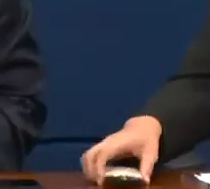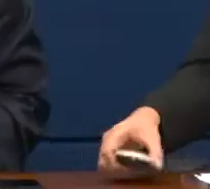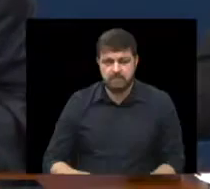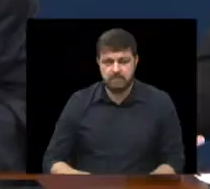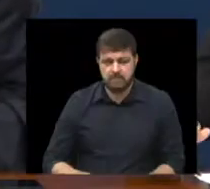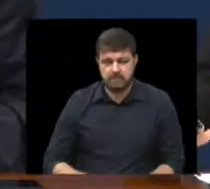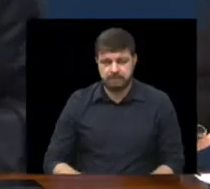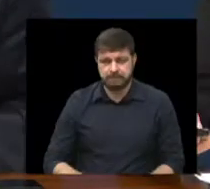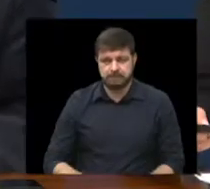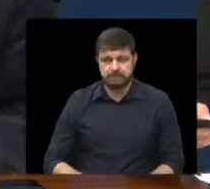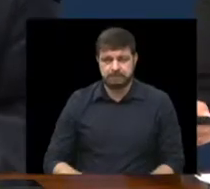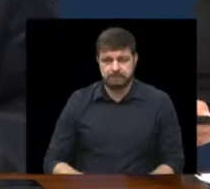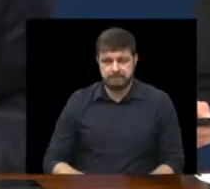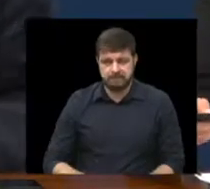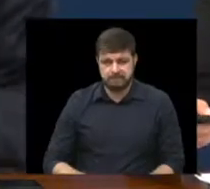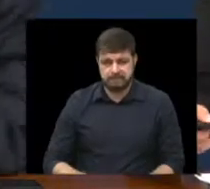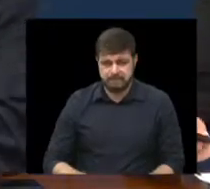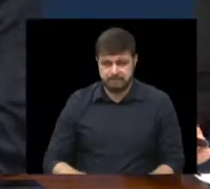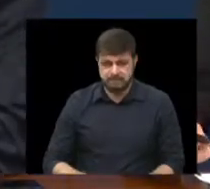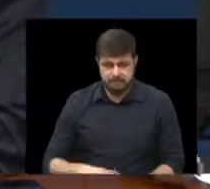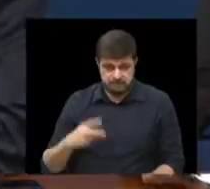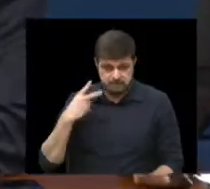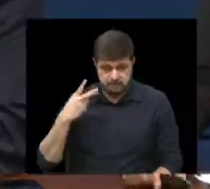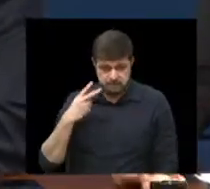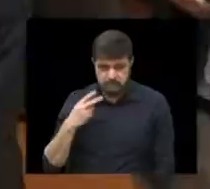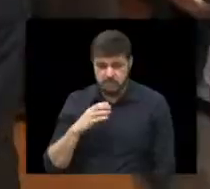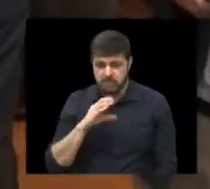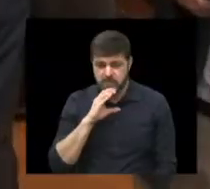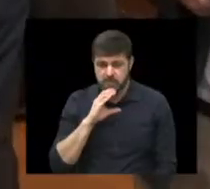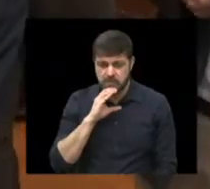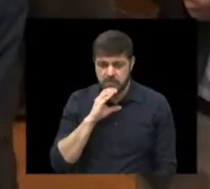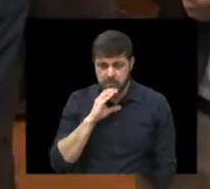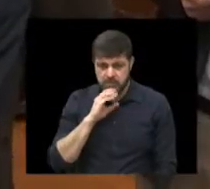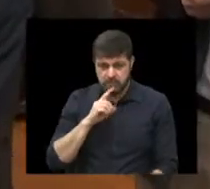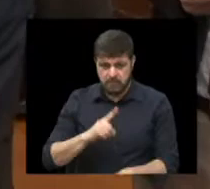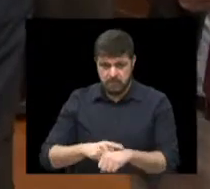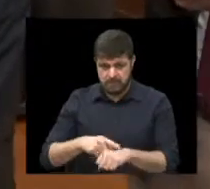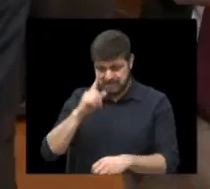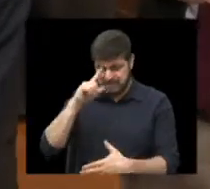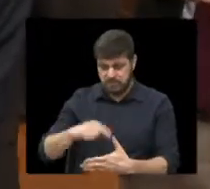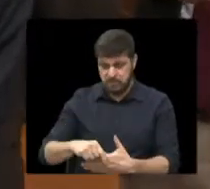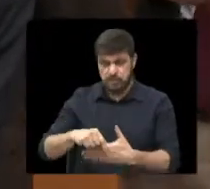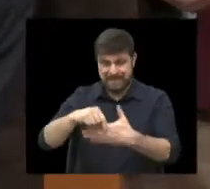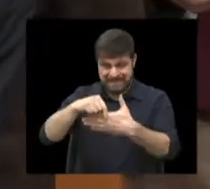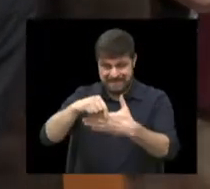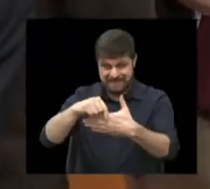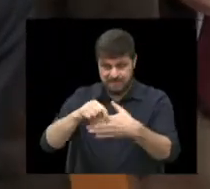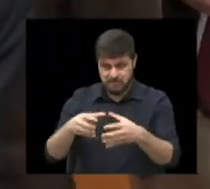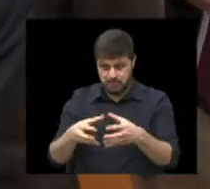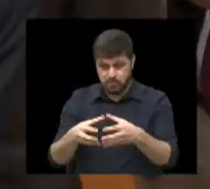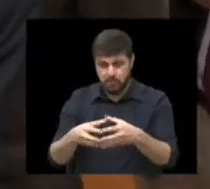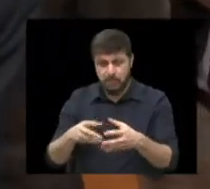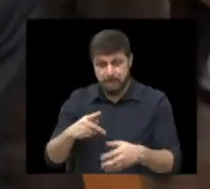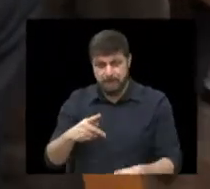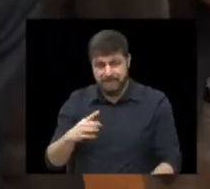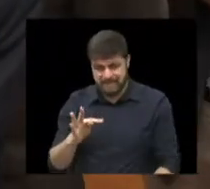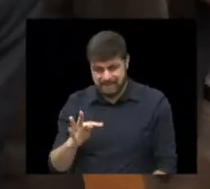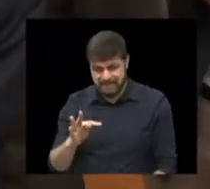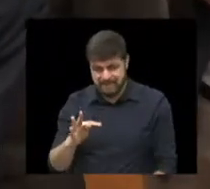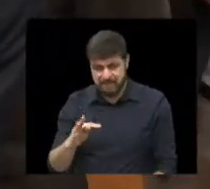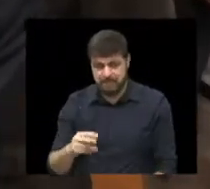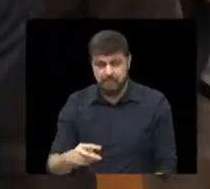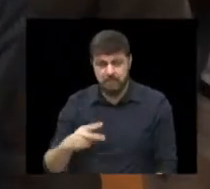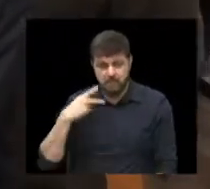Obrigado. Pois não, vereador Carlão, do PT. Solicito o tempo de liderança, indico o vereador Pedro